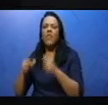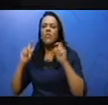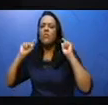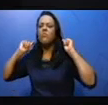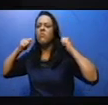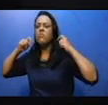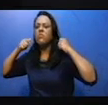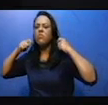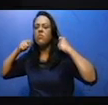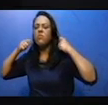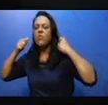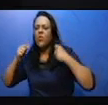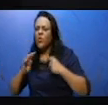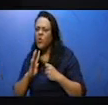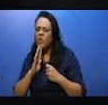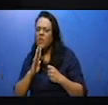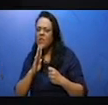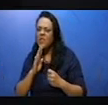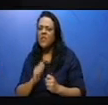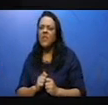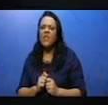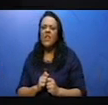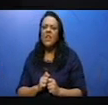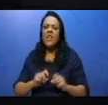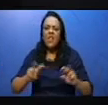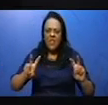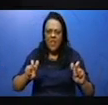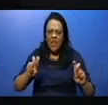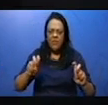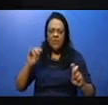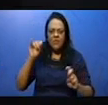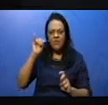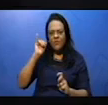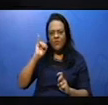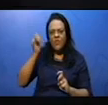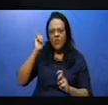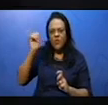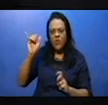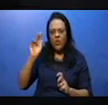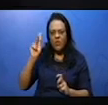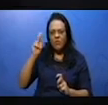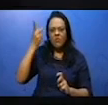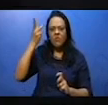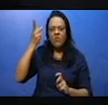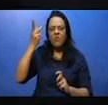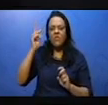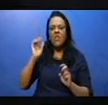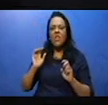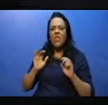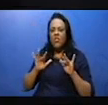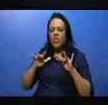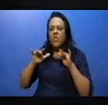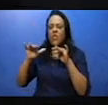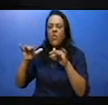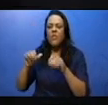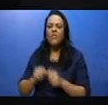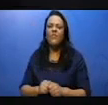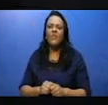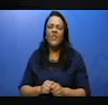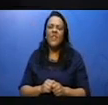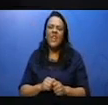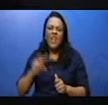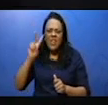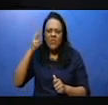São títulos de narrativas. Foram escritas há mais de um século e são apreciadas até hoje, além de